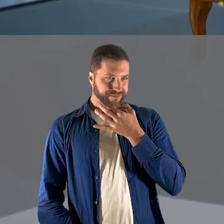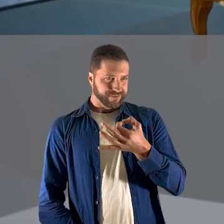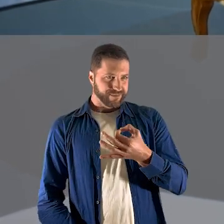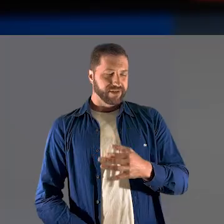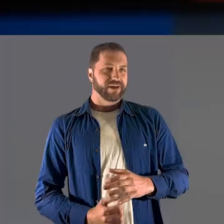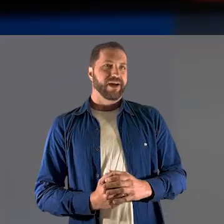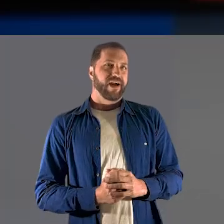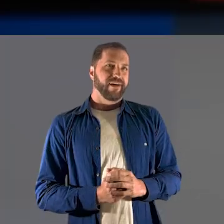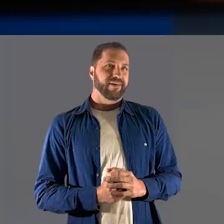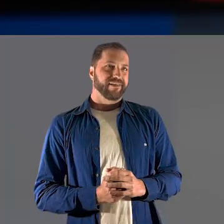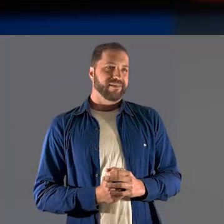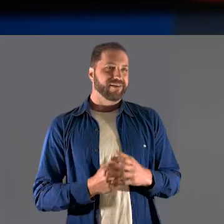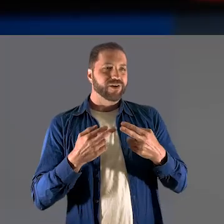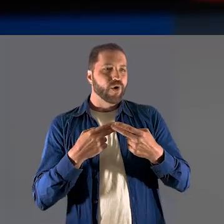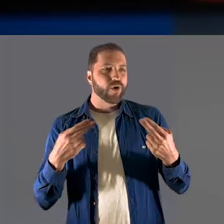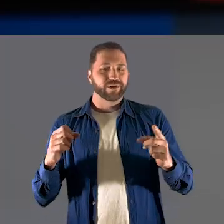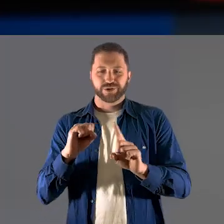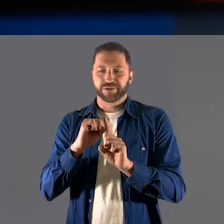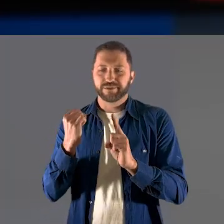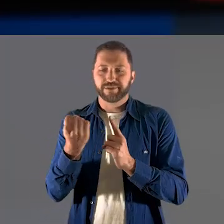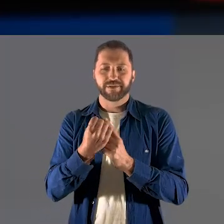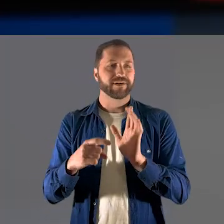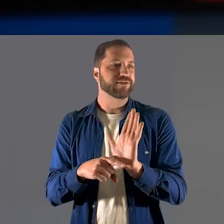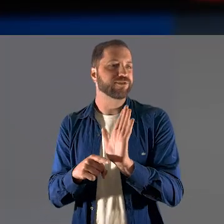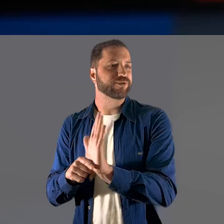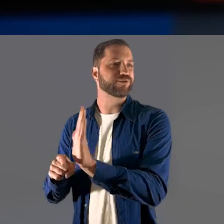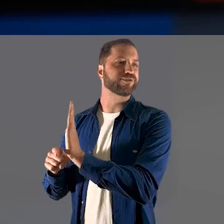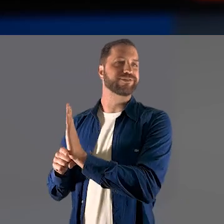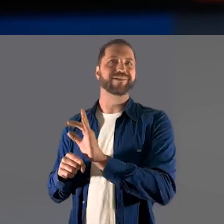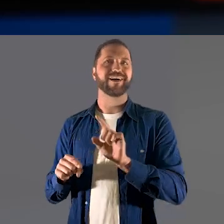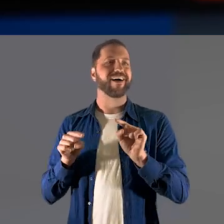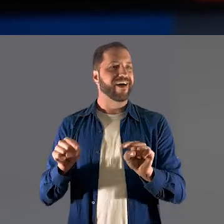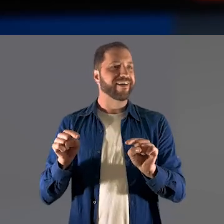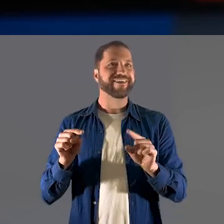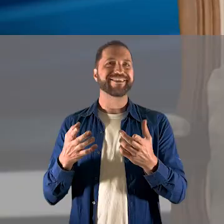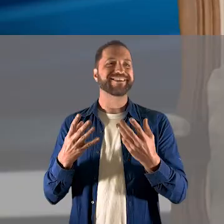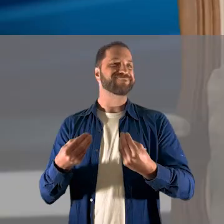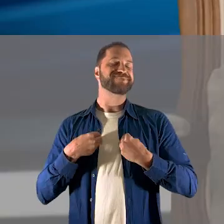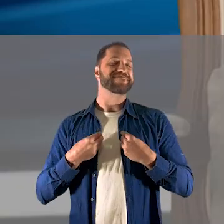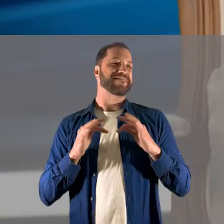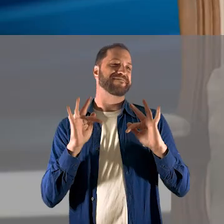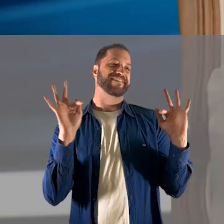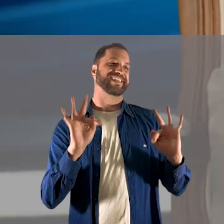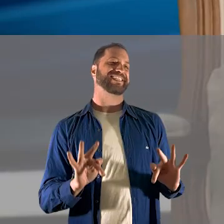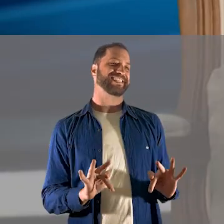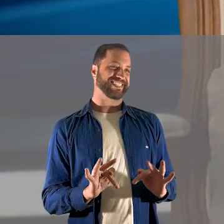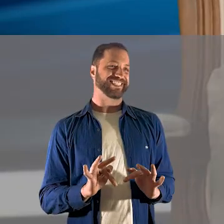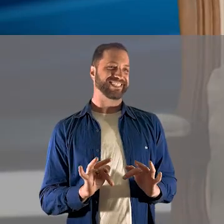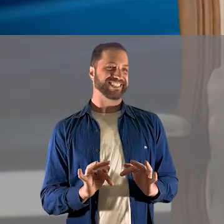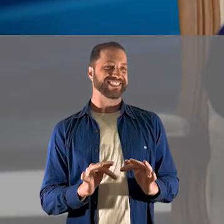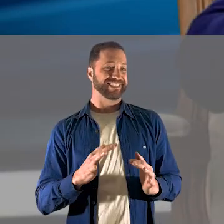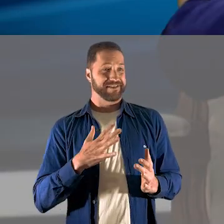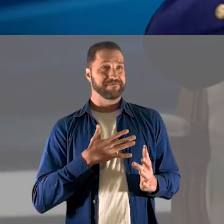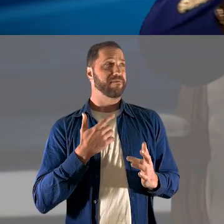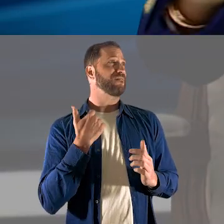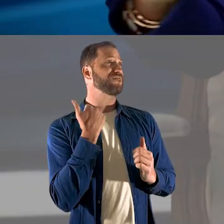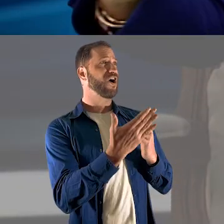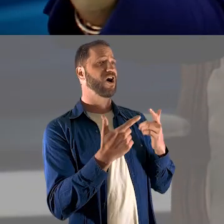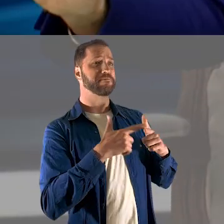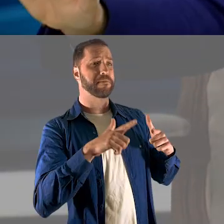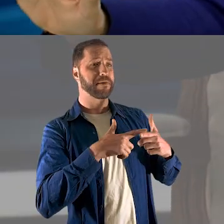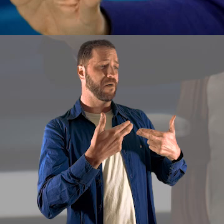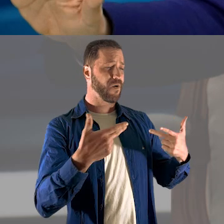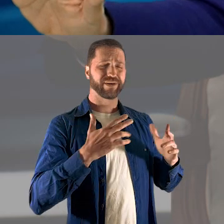que fazer ações sociais é o que deixa me deixa mais feliz eu esqueço totalmente